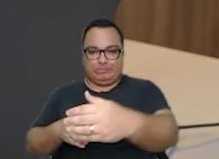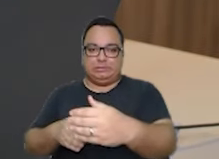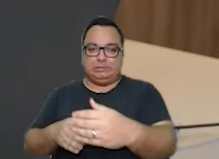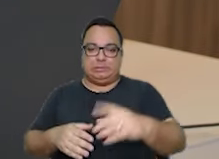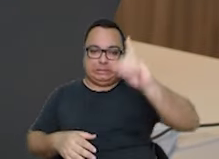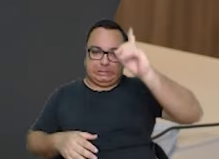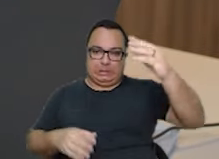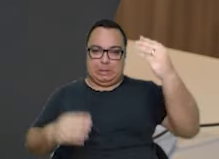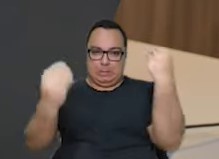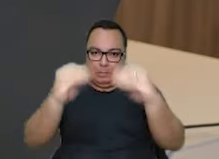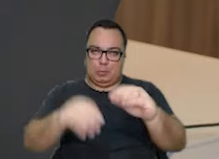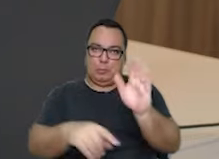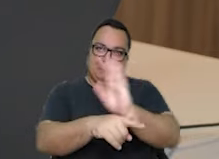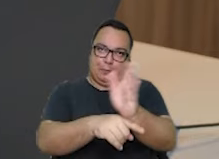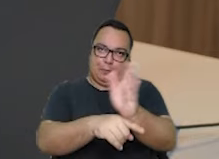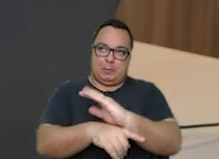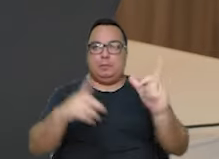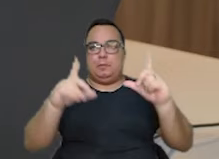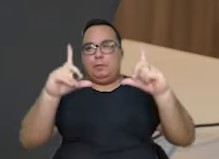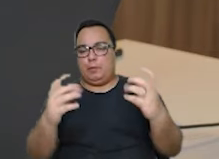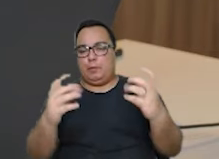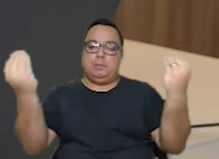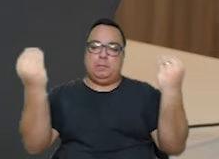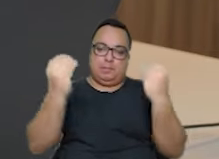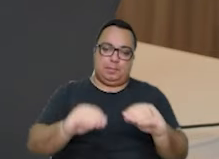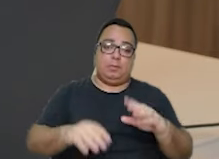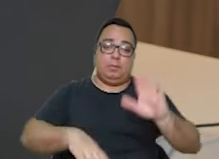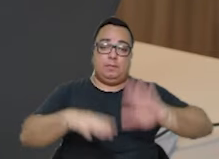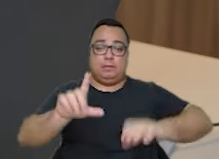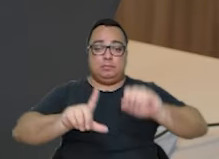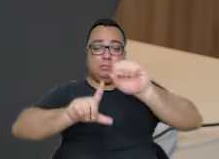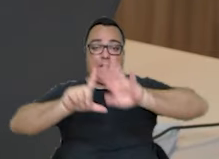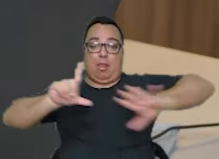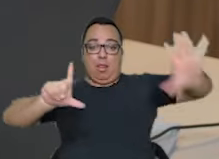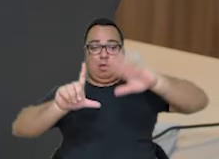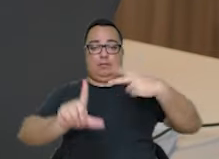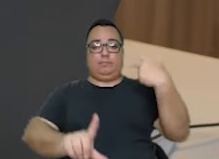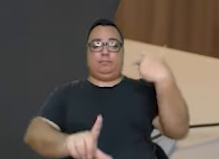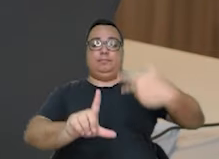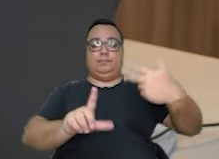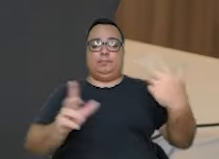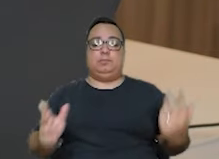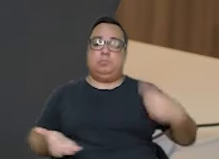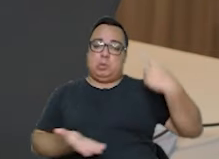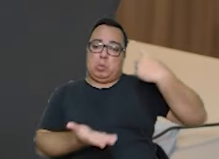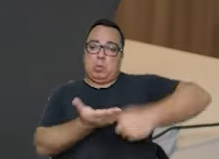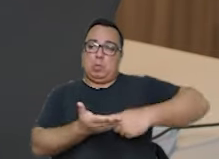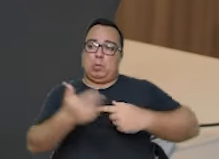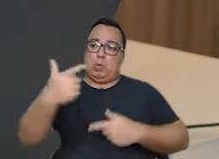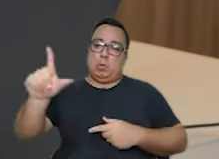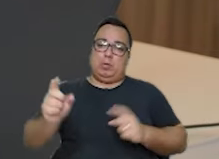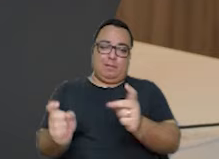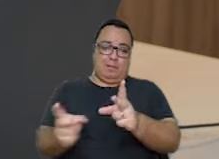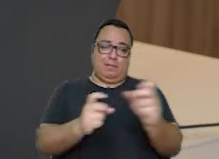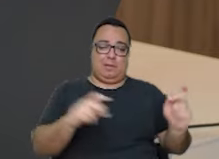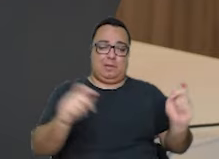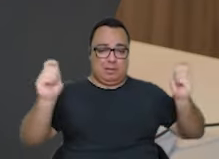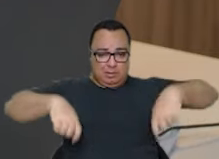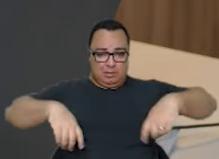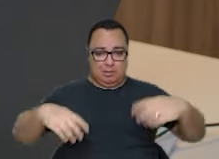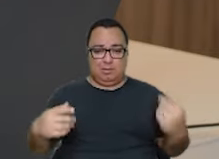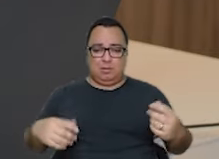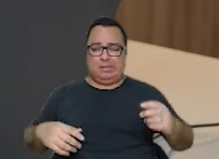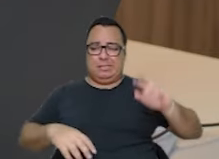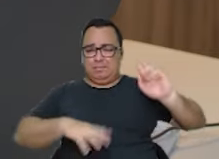Às vezes você põe um vídeo aí às vezes você vai para uma live né onde você pode ter uma parceria ou fazer uma live Shop enfim essa